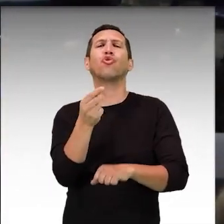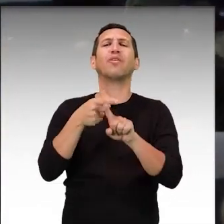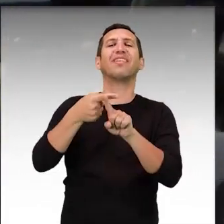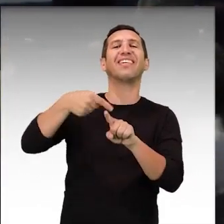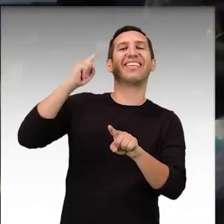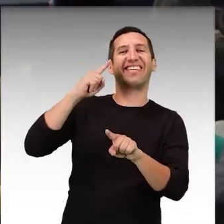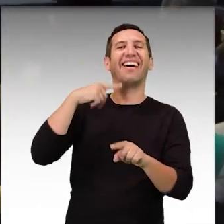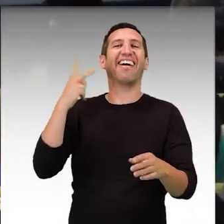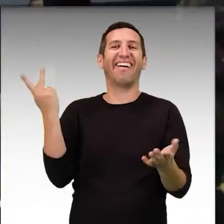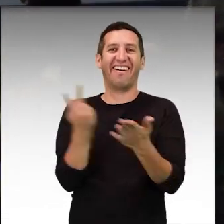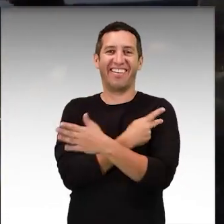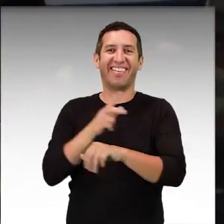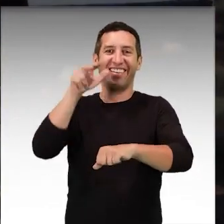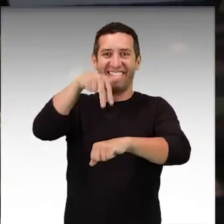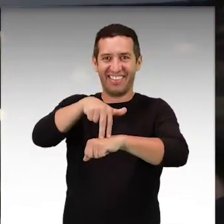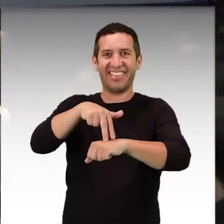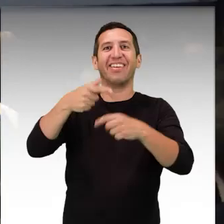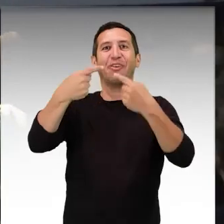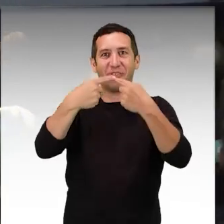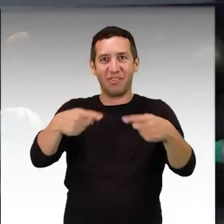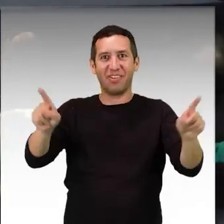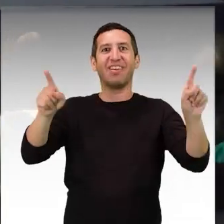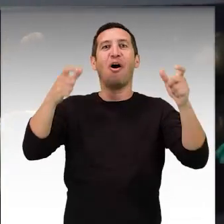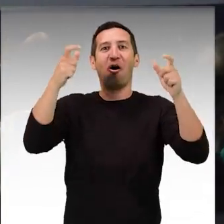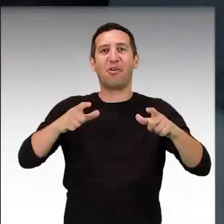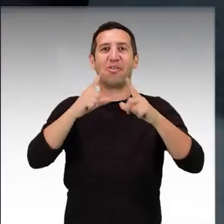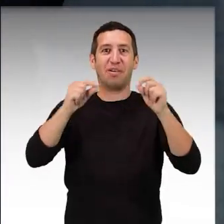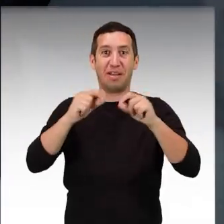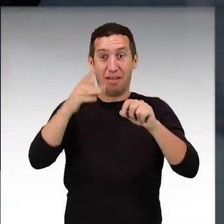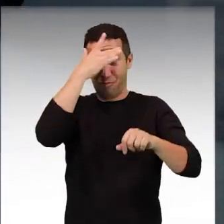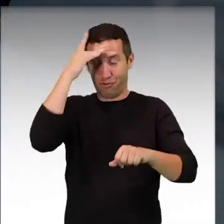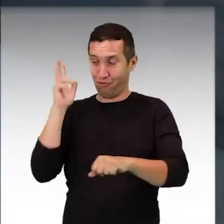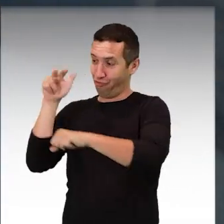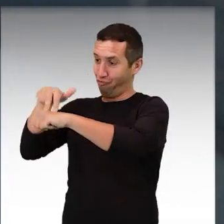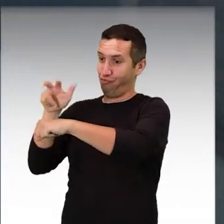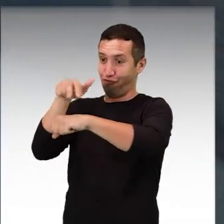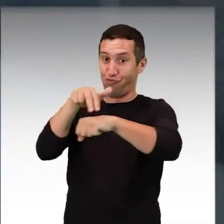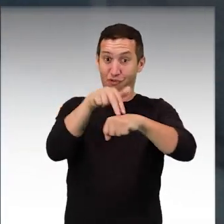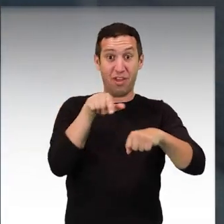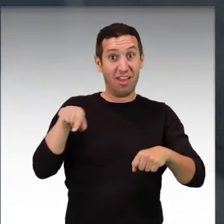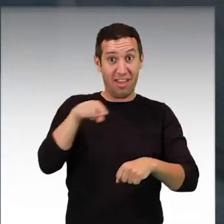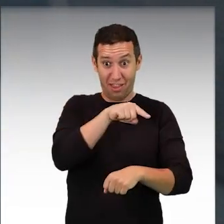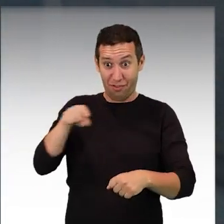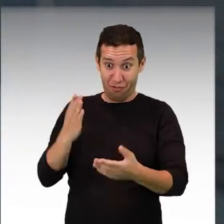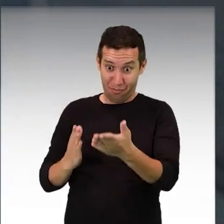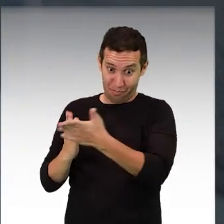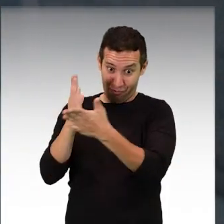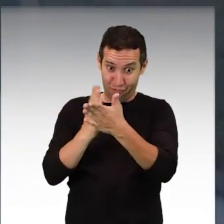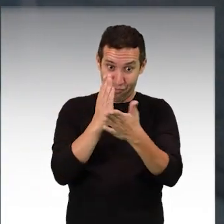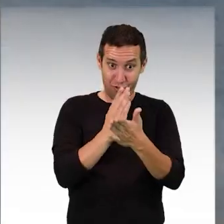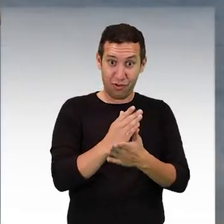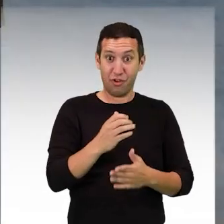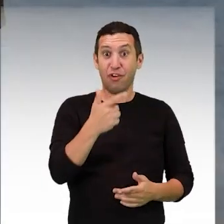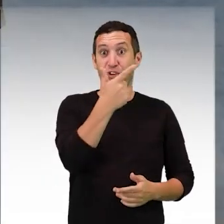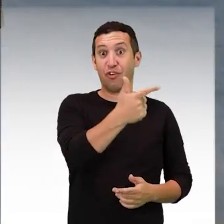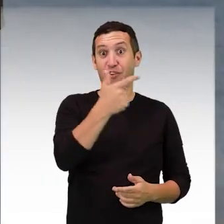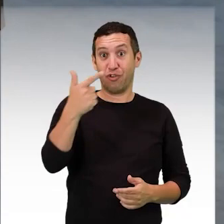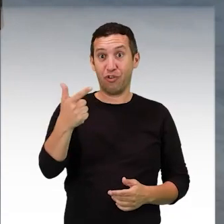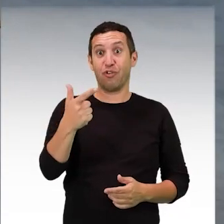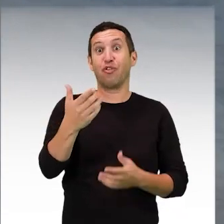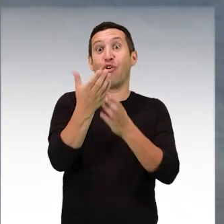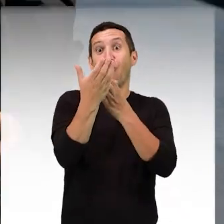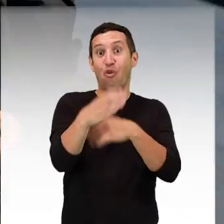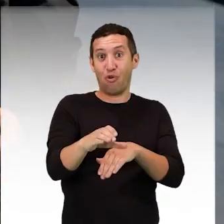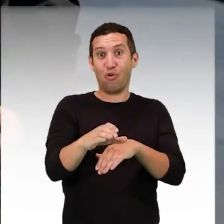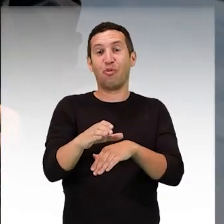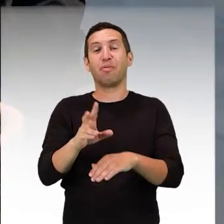cerimônia realizada na Procuradoria-Geral da República em Brasília. Os recém-possados foram aprovados no 22º